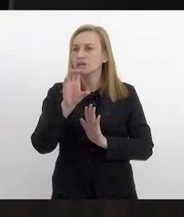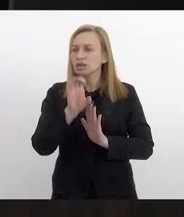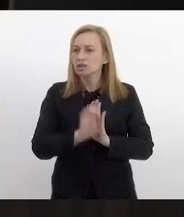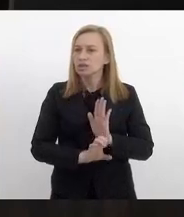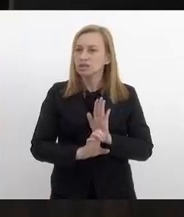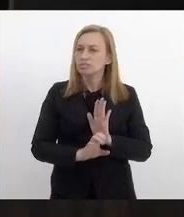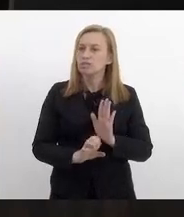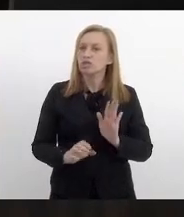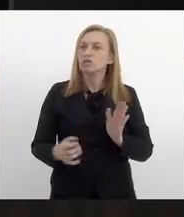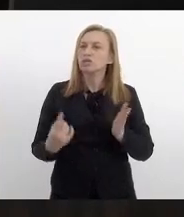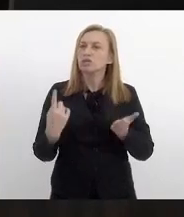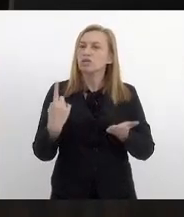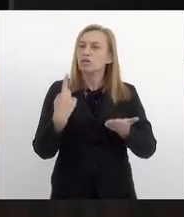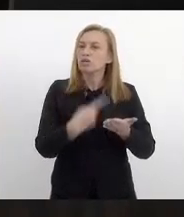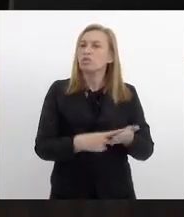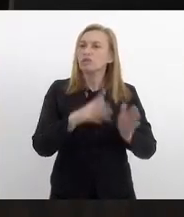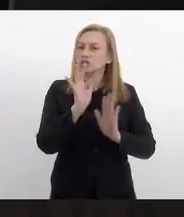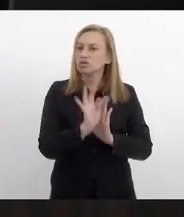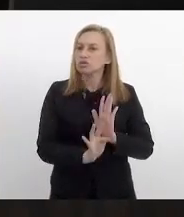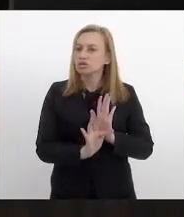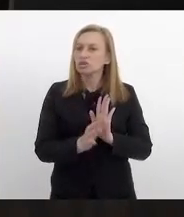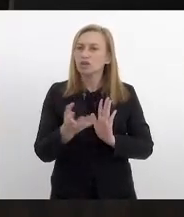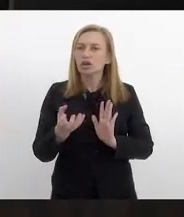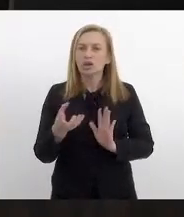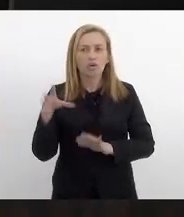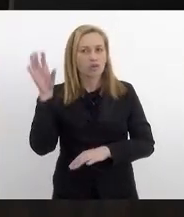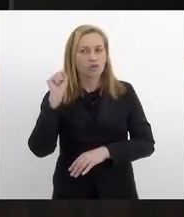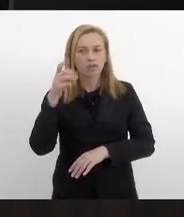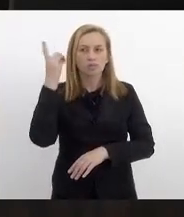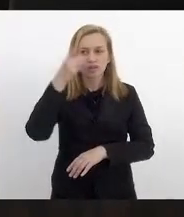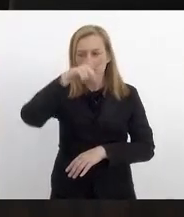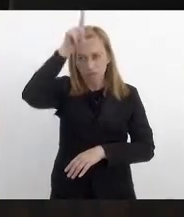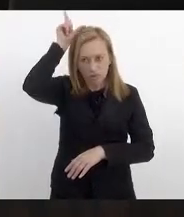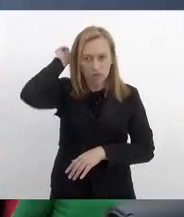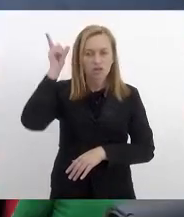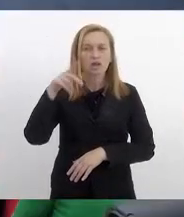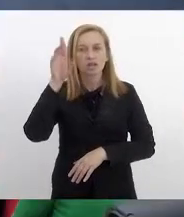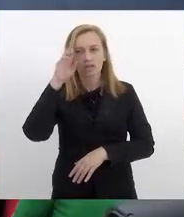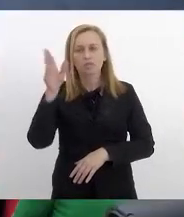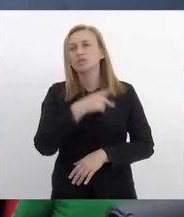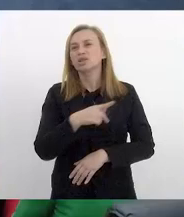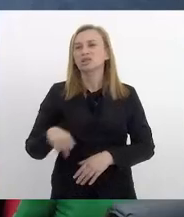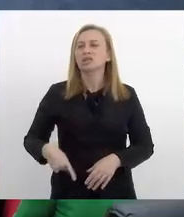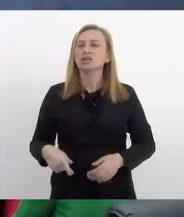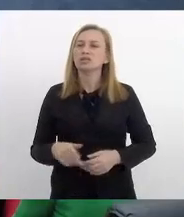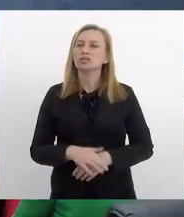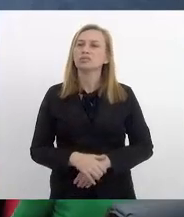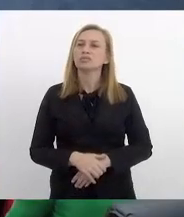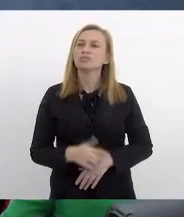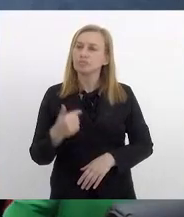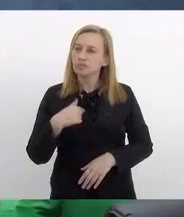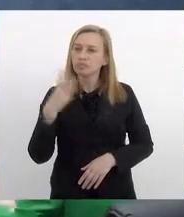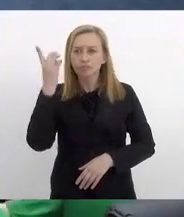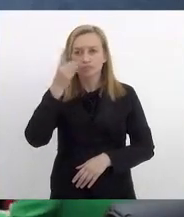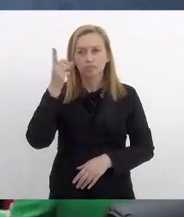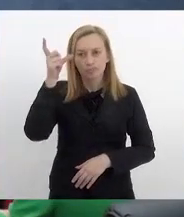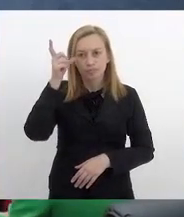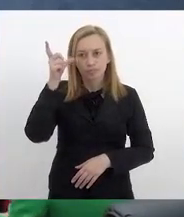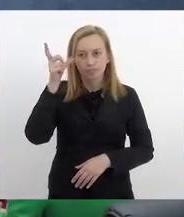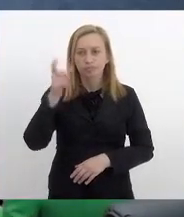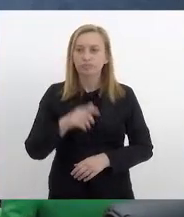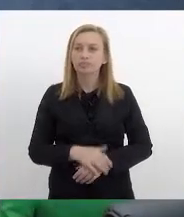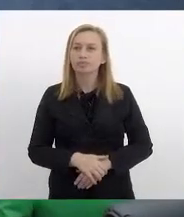adequar o texto ao compromisso. Quero ouvir o deputado Luiz. Senhor presidente, eu e a deputada Lucinha,